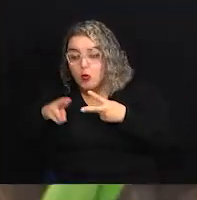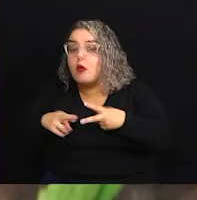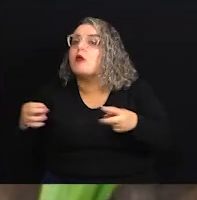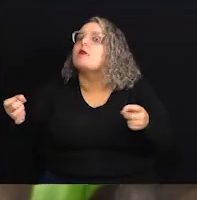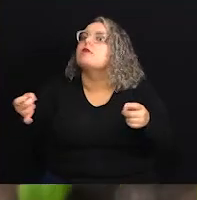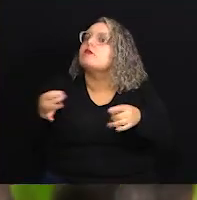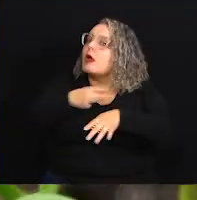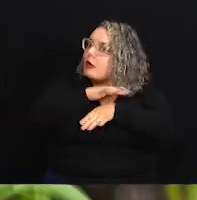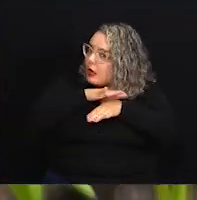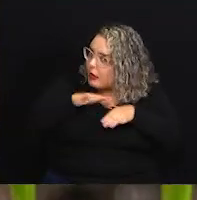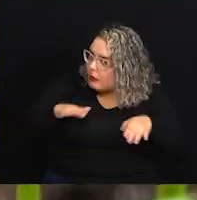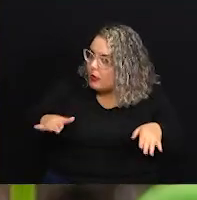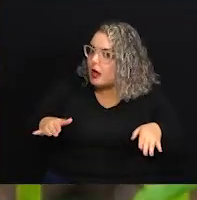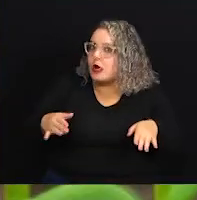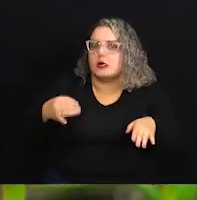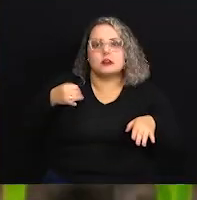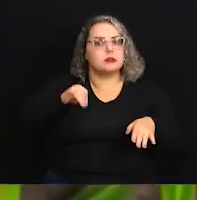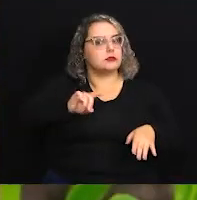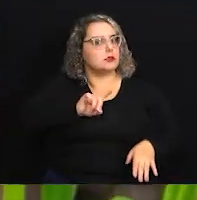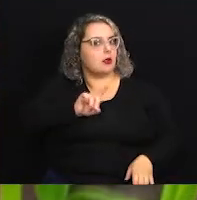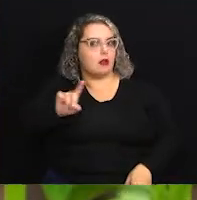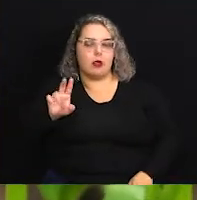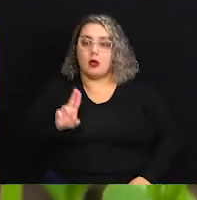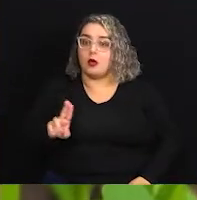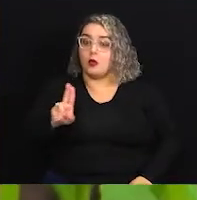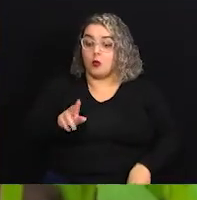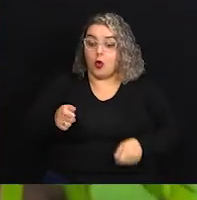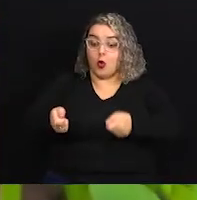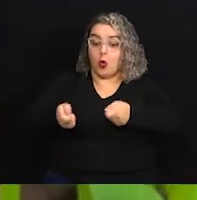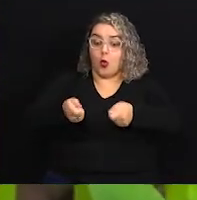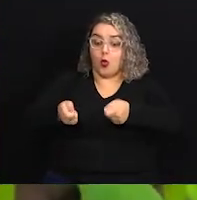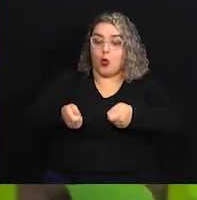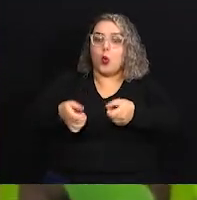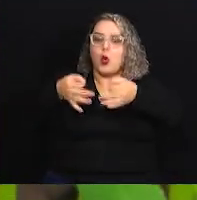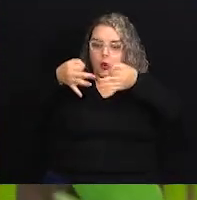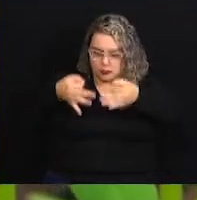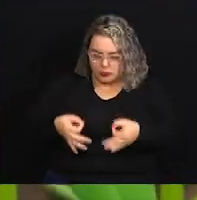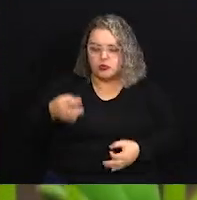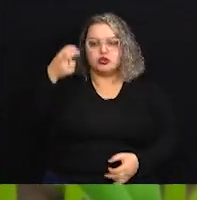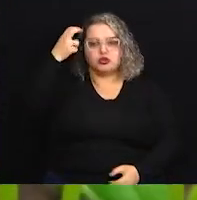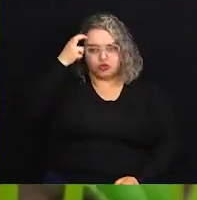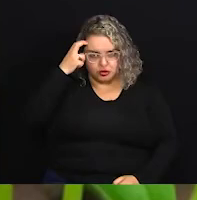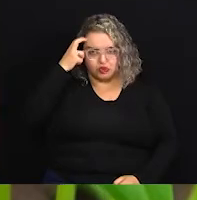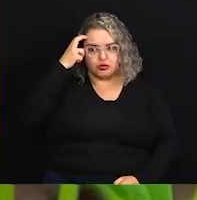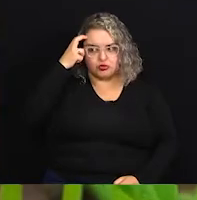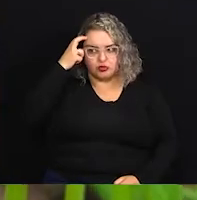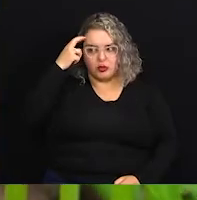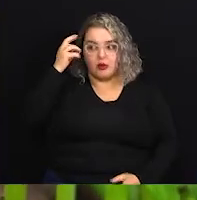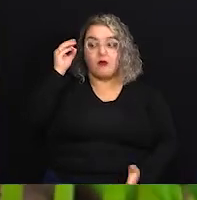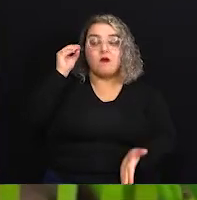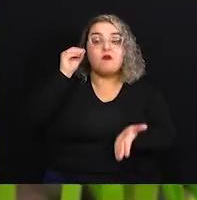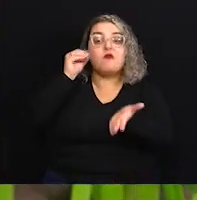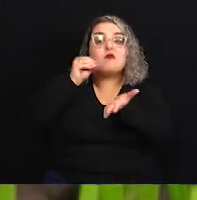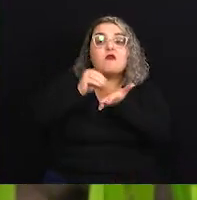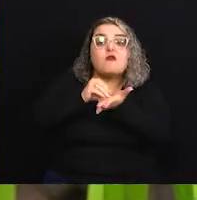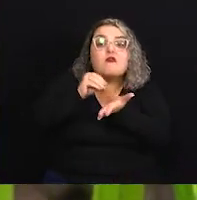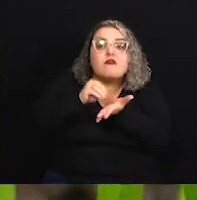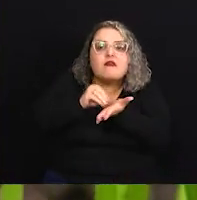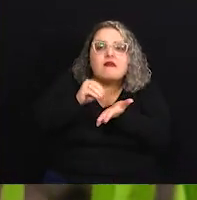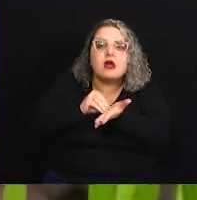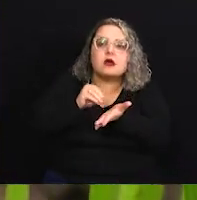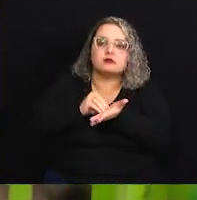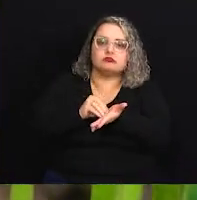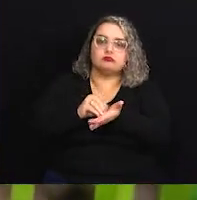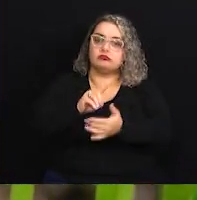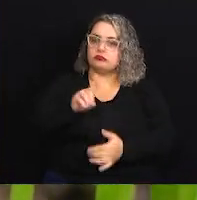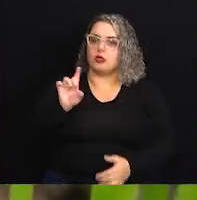são finitos e que se a gente não usar de uma forma inteligente, irá faltar. Não